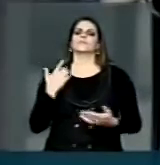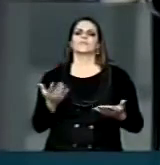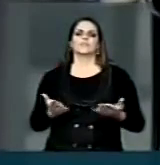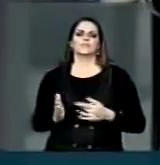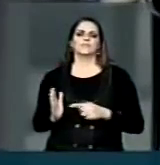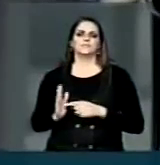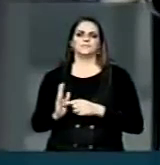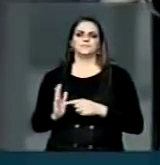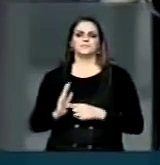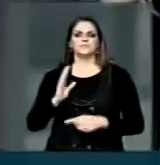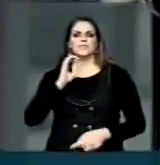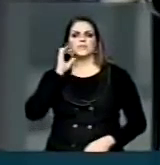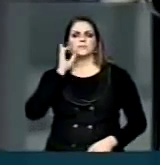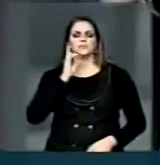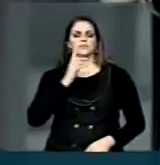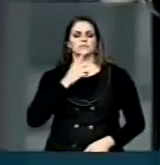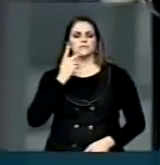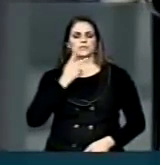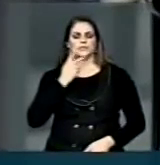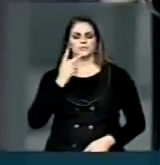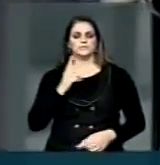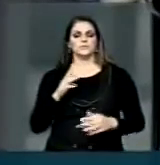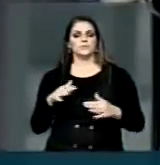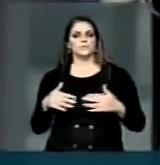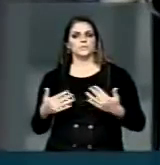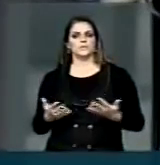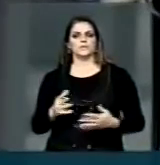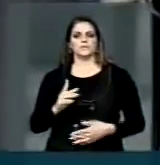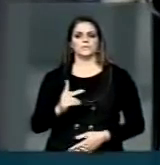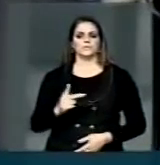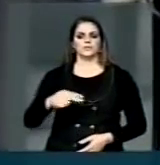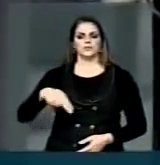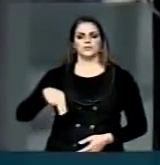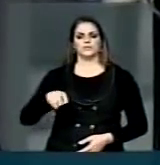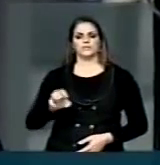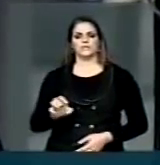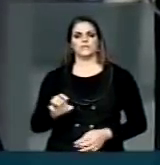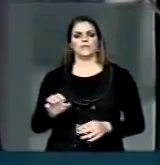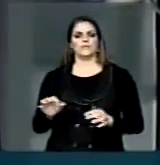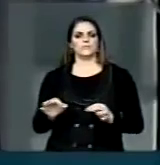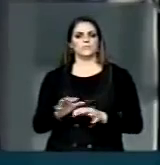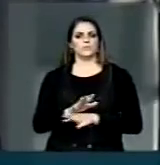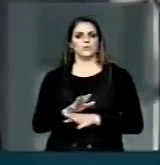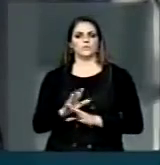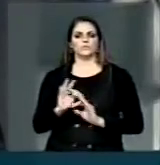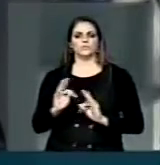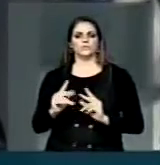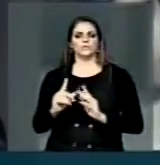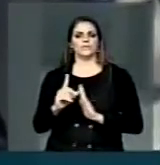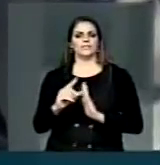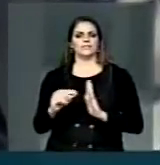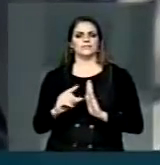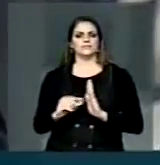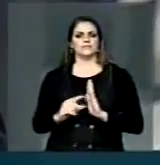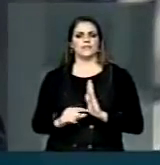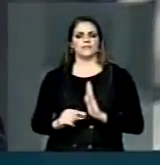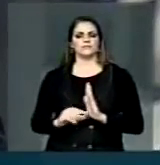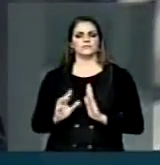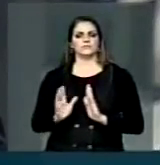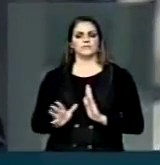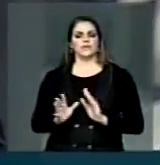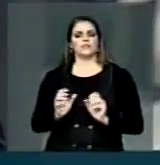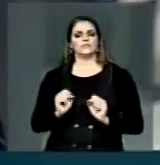votação dos destaques do Plano Nacional de Educação, imediatamente a casa possa